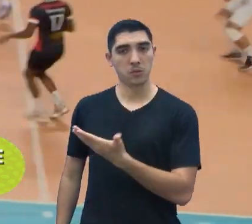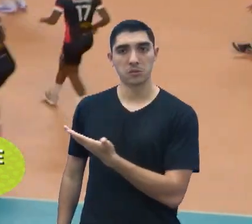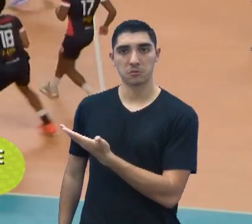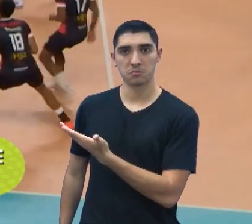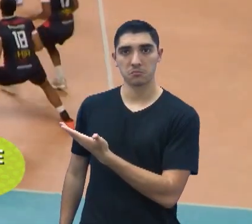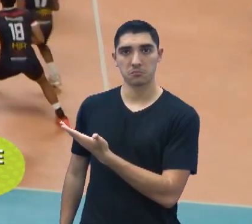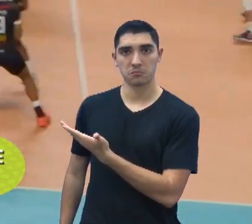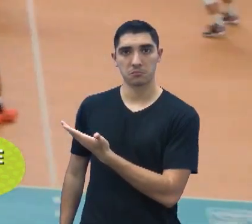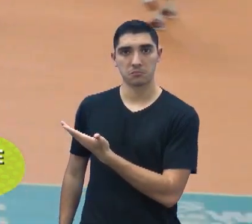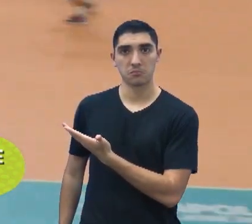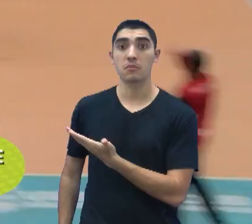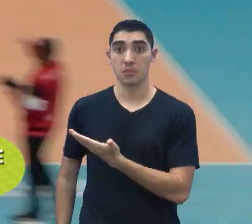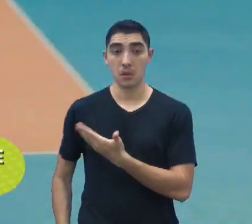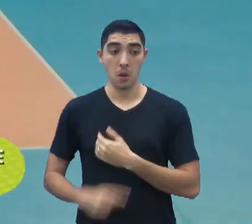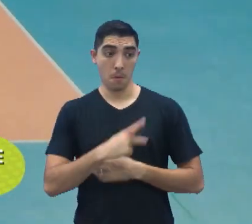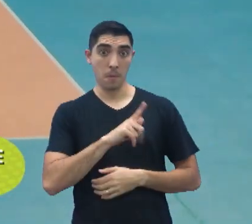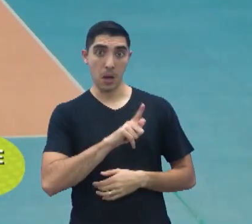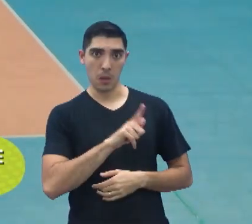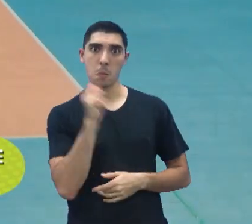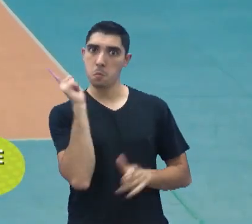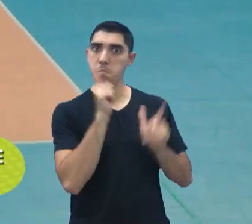ataque de Igor, explorando o bloqueio.